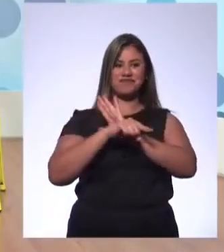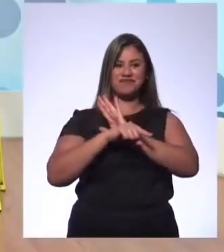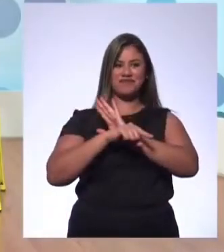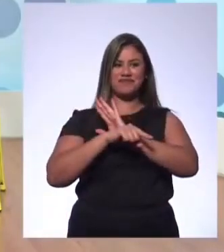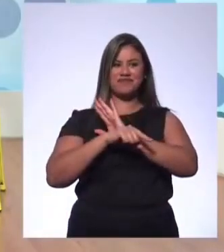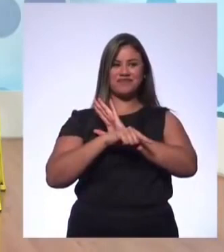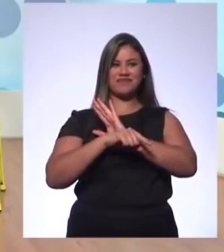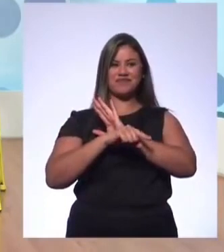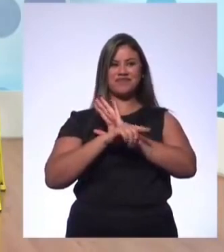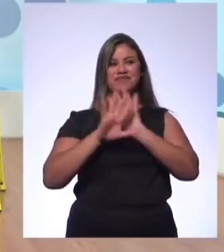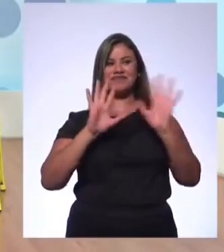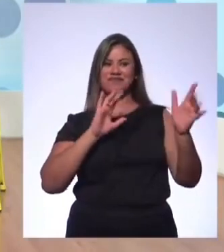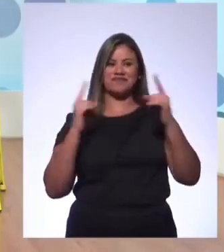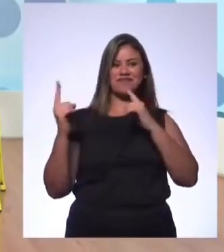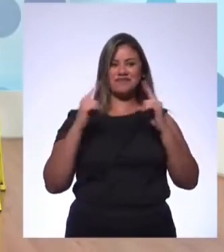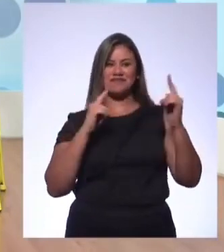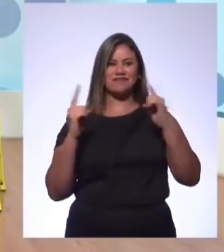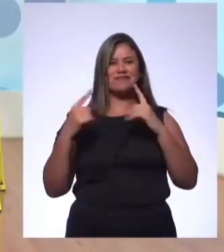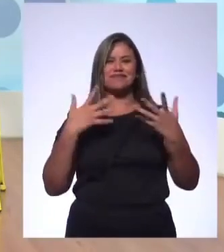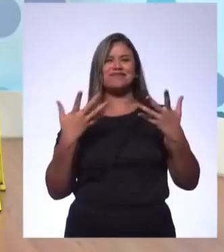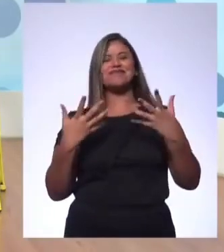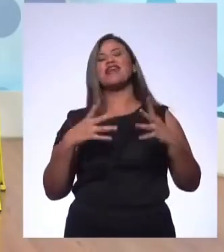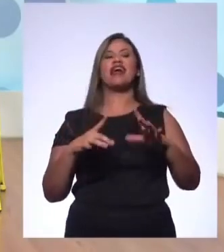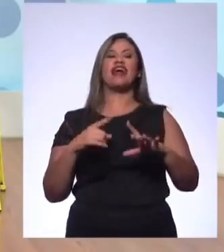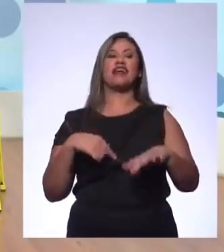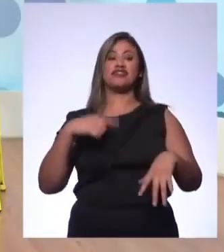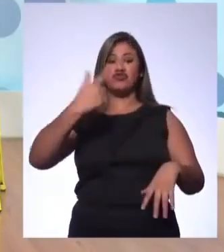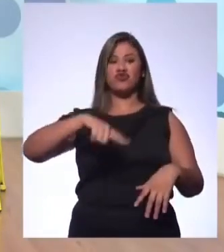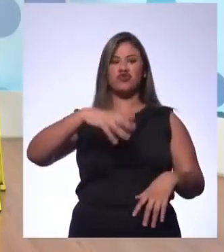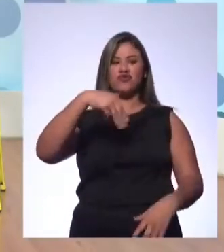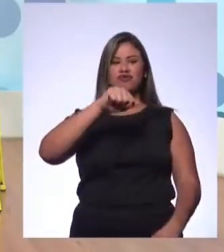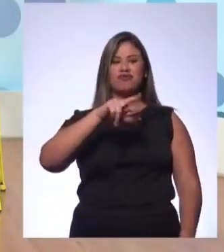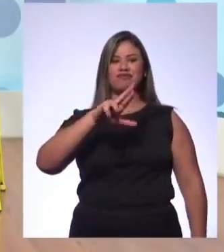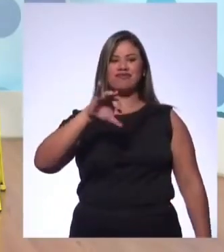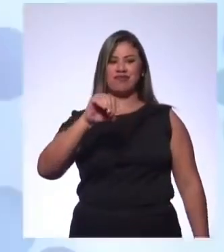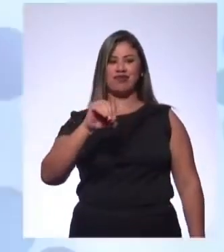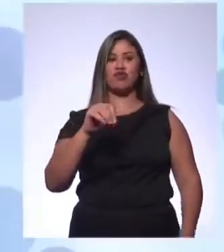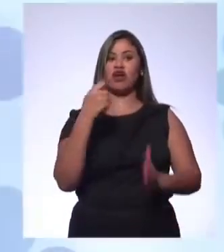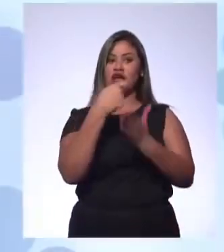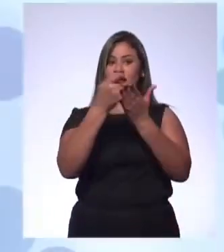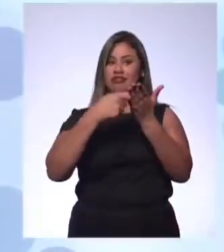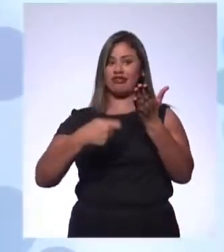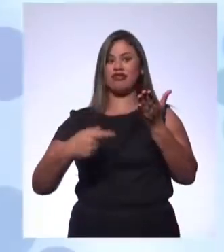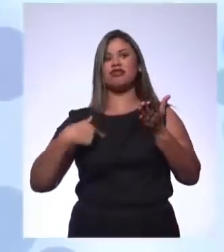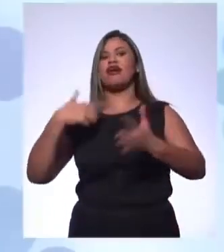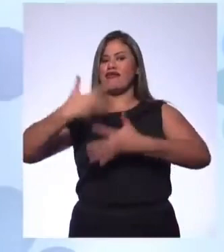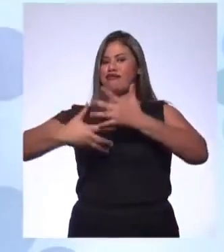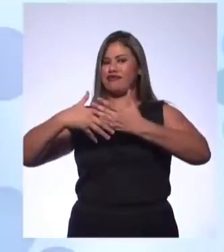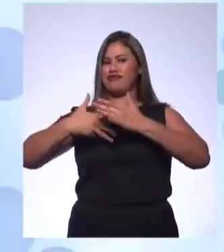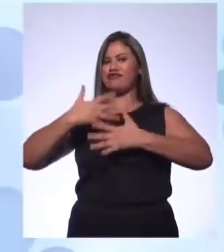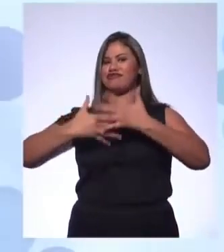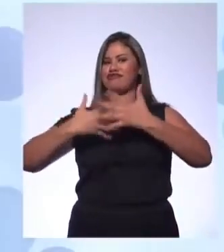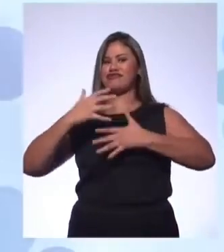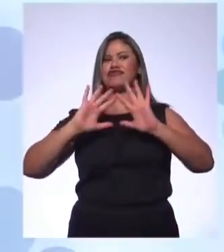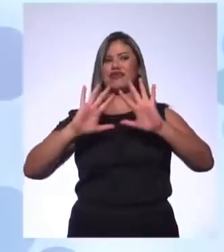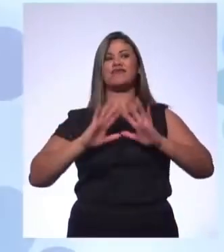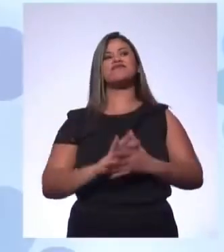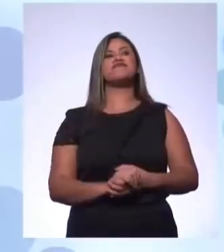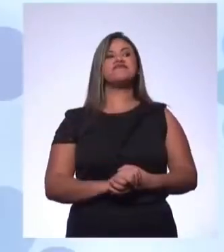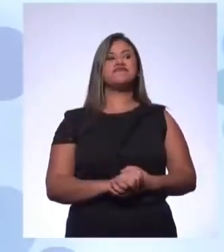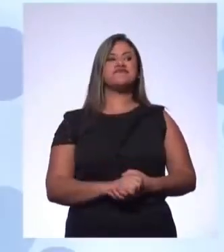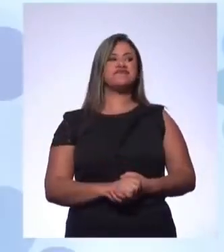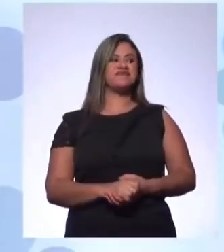todas? Acho que, sei lá. Posso perguntar todas? Vamos lá então. Vamos lá. Professora, anotem aí quantos pontos ela está, porque eu já estou todo perdido aqui com a pontuação. Vamos lá então? Eles estão anotando